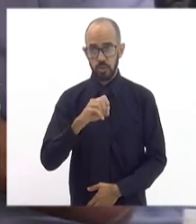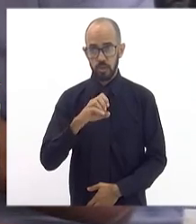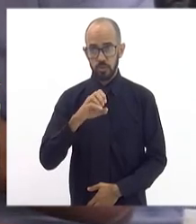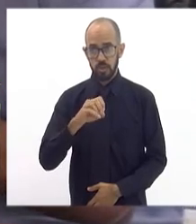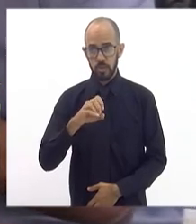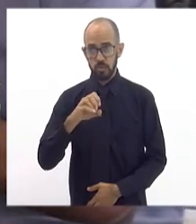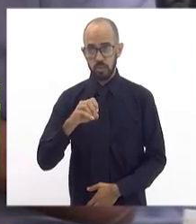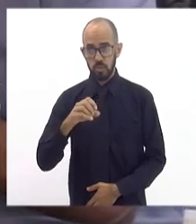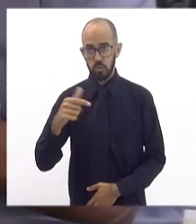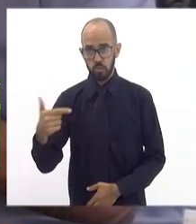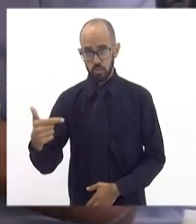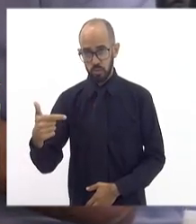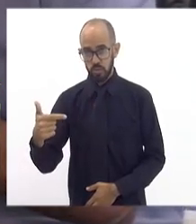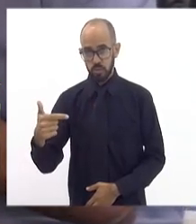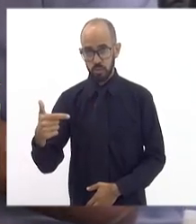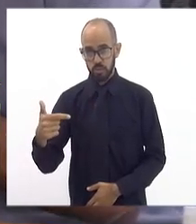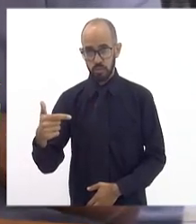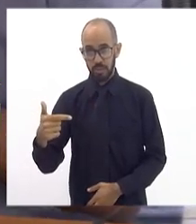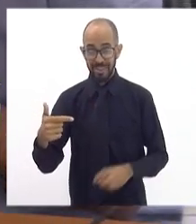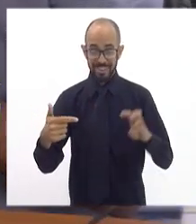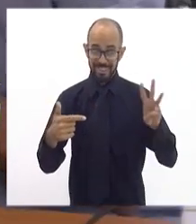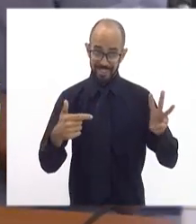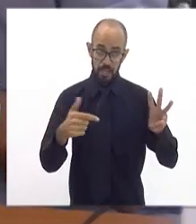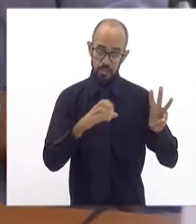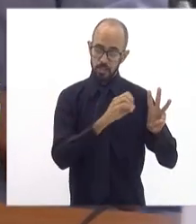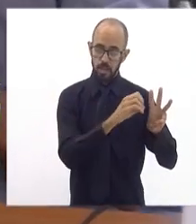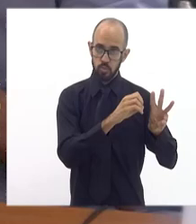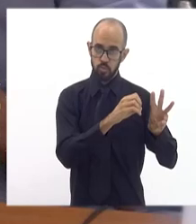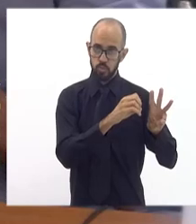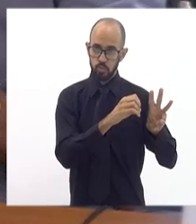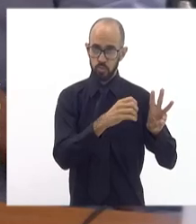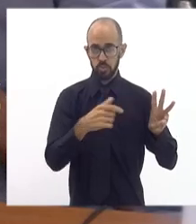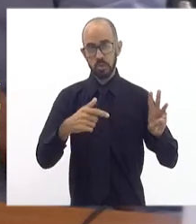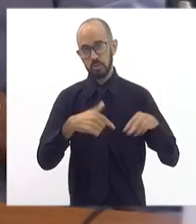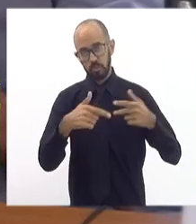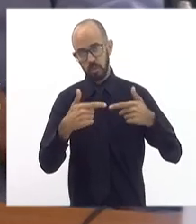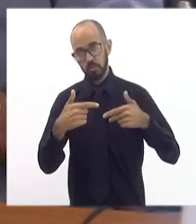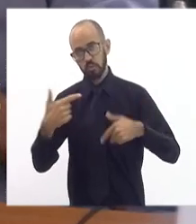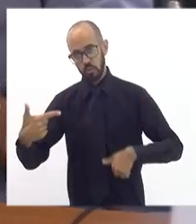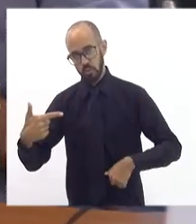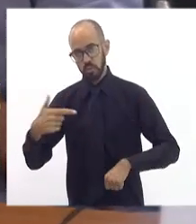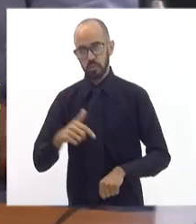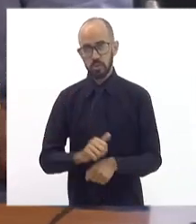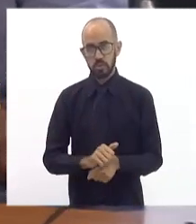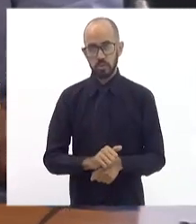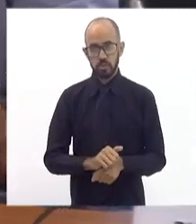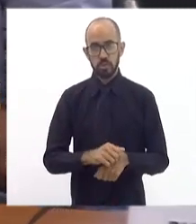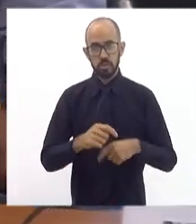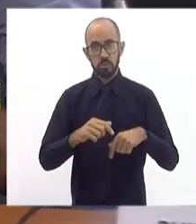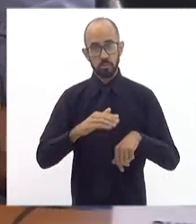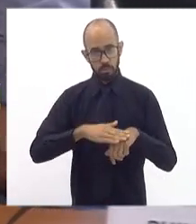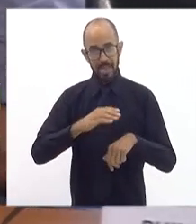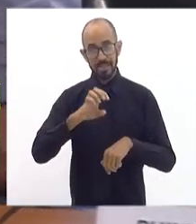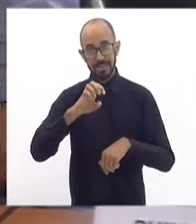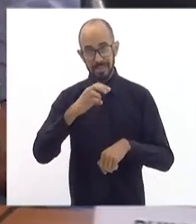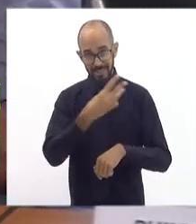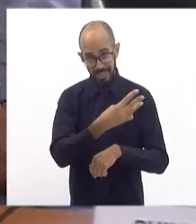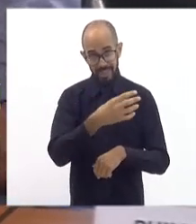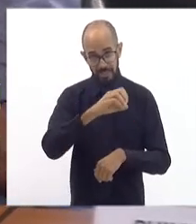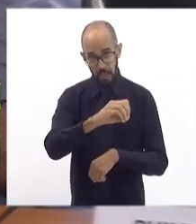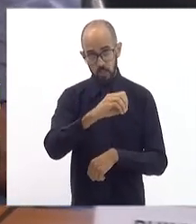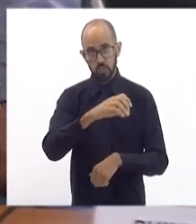70002 30 ou 40 30 mais 30